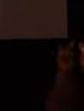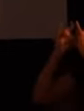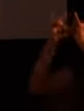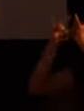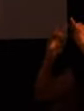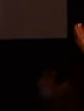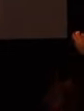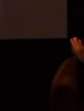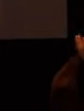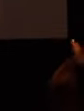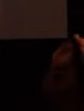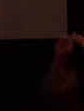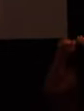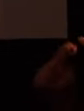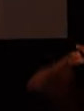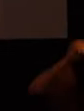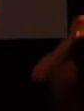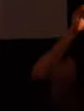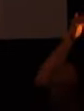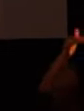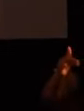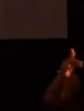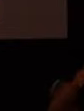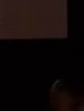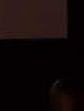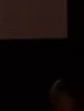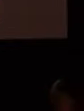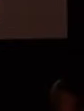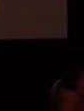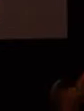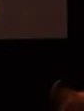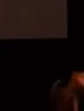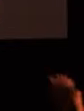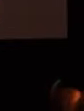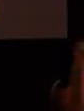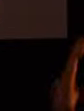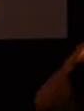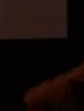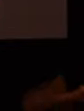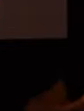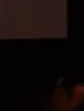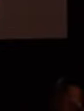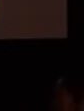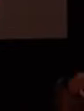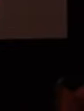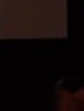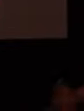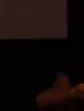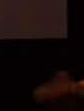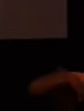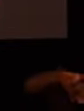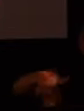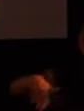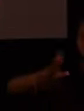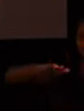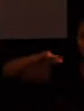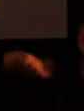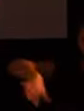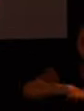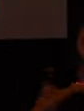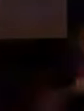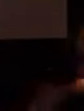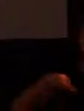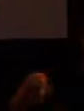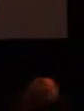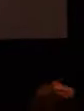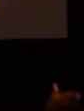na praia. É preciso levar em conta a altura do terreno, a condição do relevo, a cota topográfica do